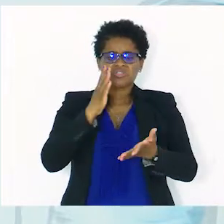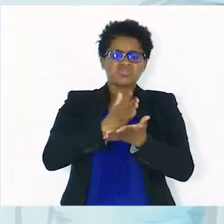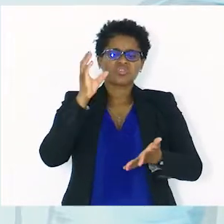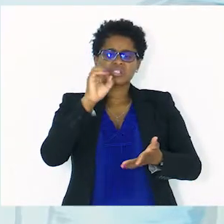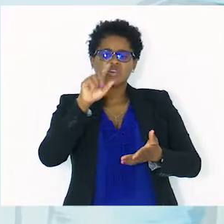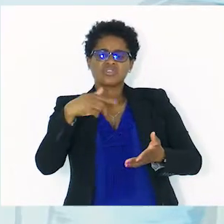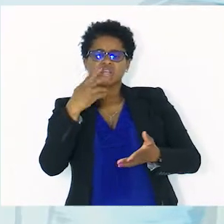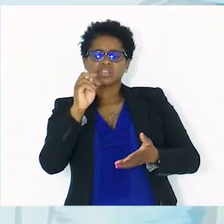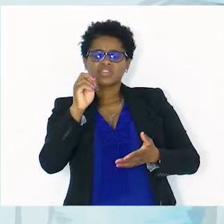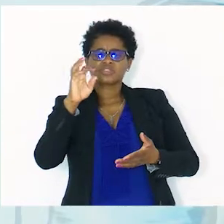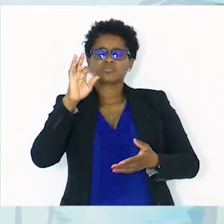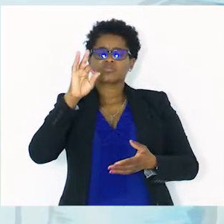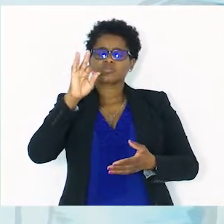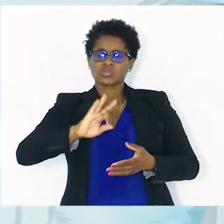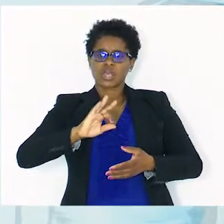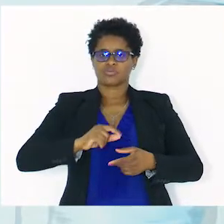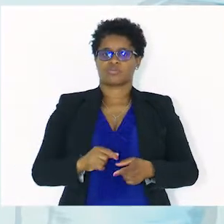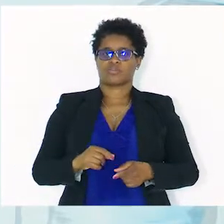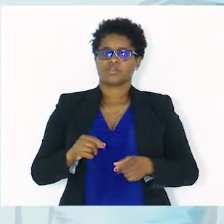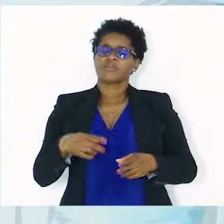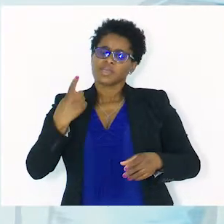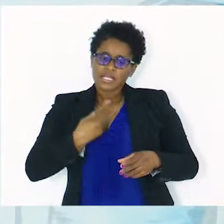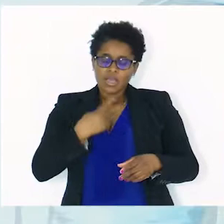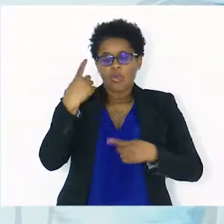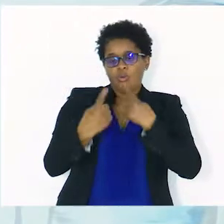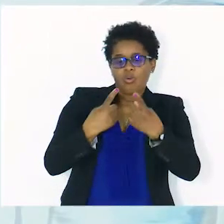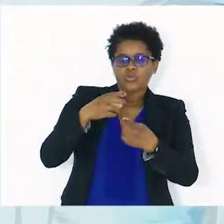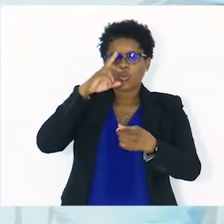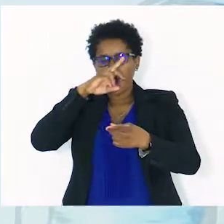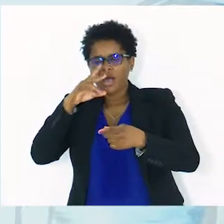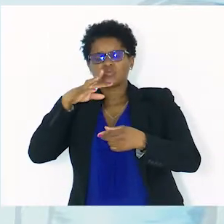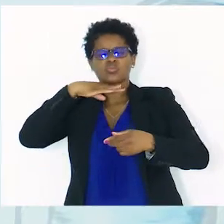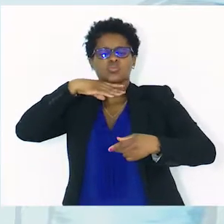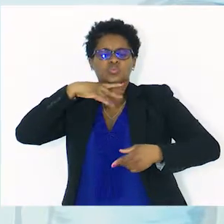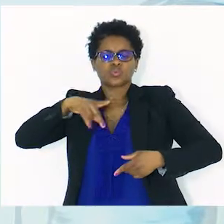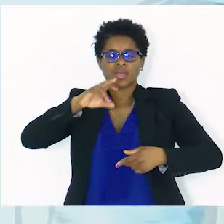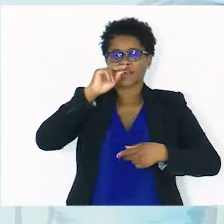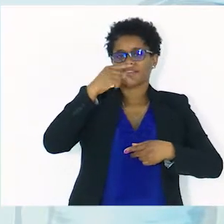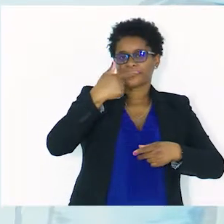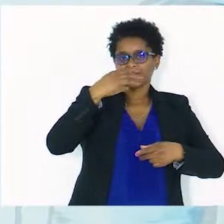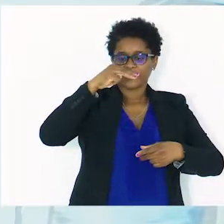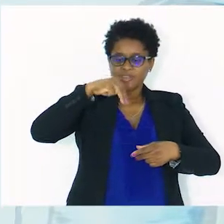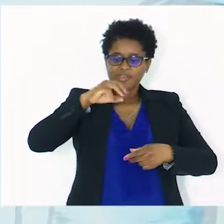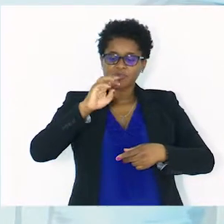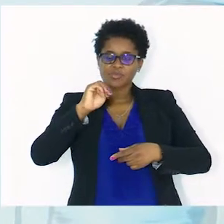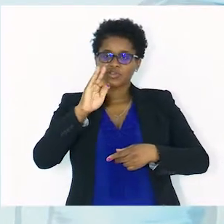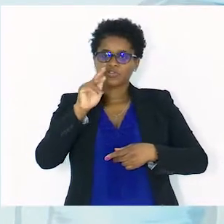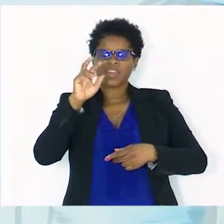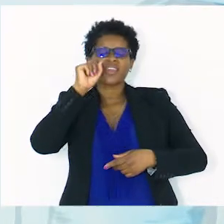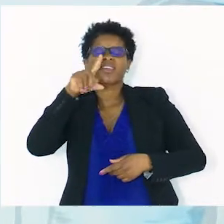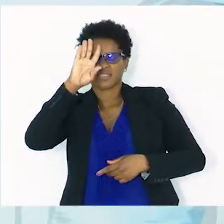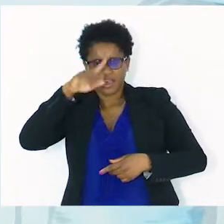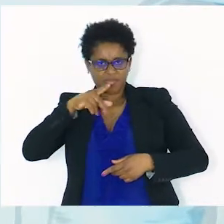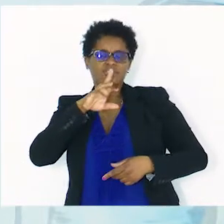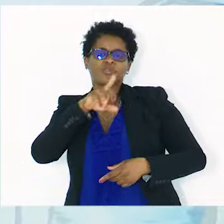0,03%? Apesar de ser um dos gases poluentes atmosféricos. Alguém sabe a